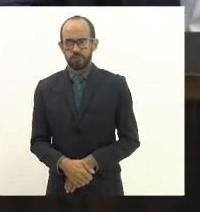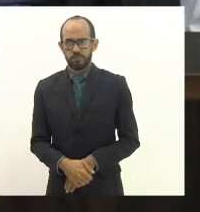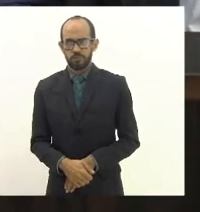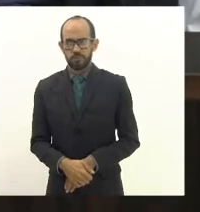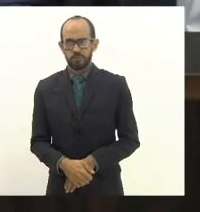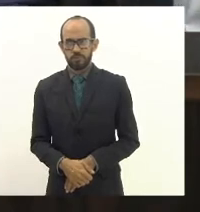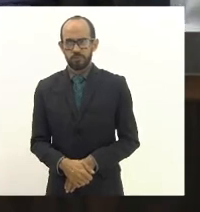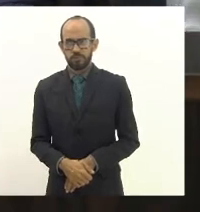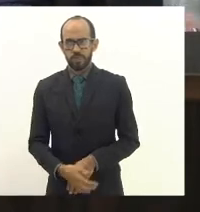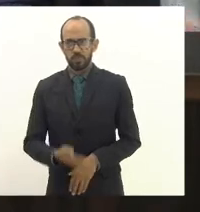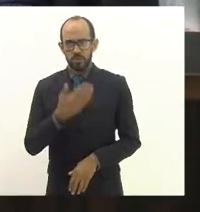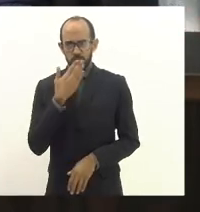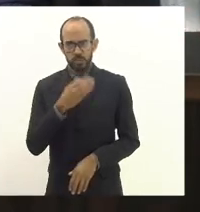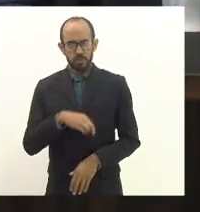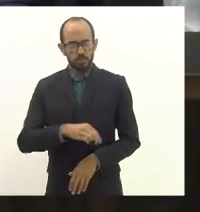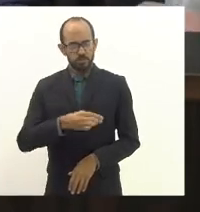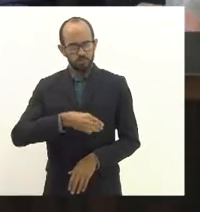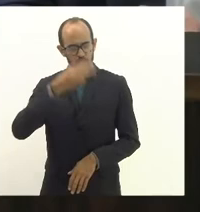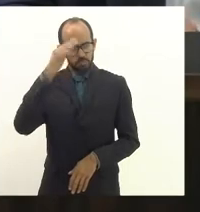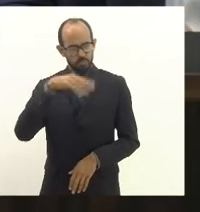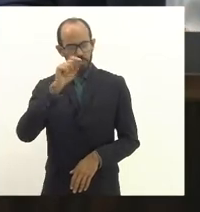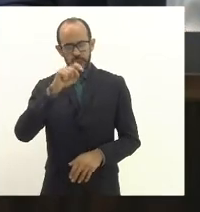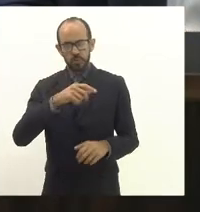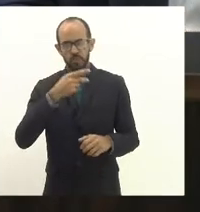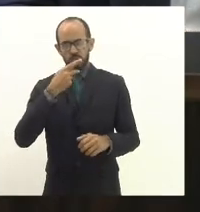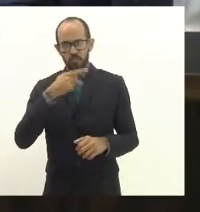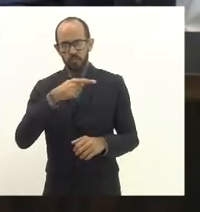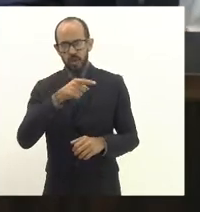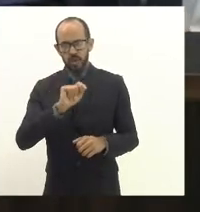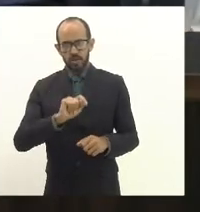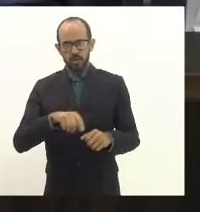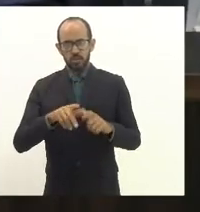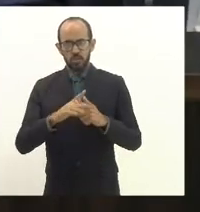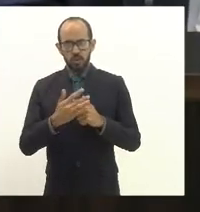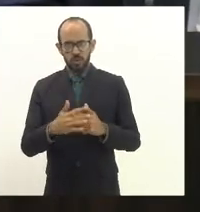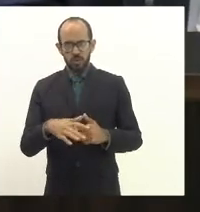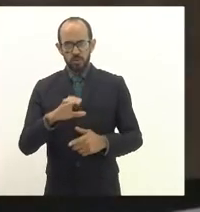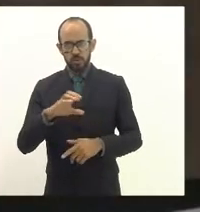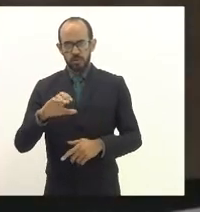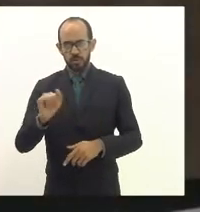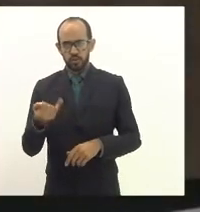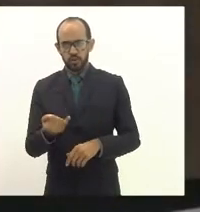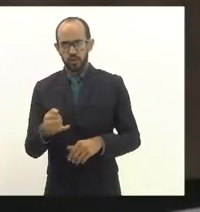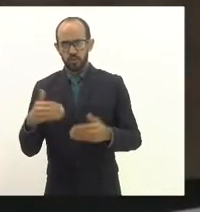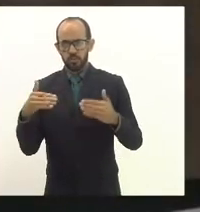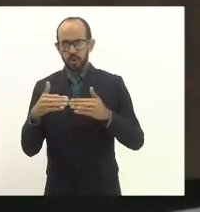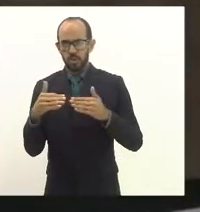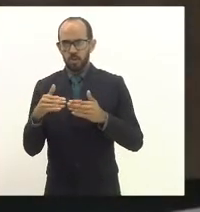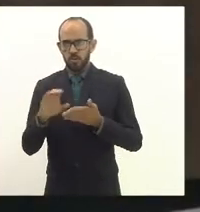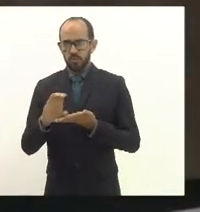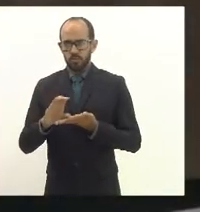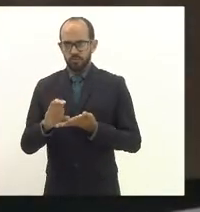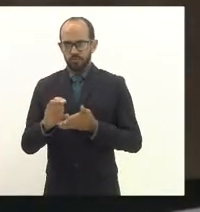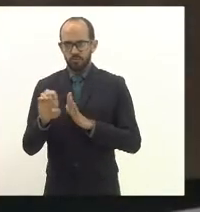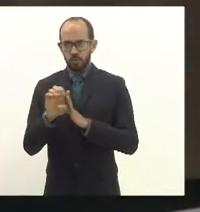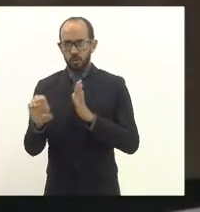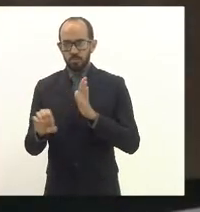que possa refazer o parecer da Comissão de Constituição e Justiça. Por favor. O parecer é pela constitucionalidade com